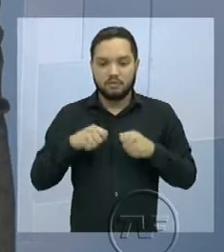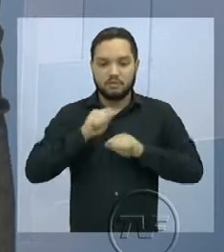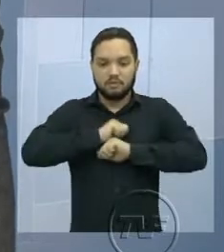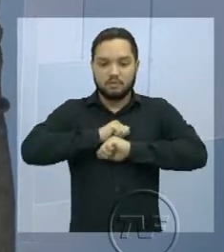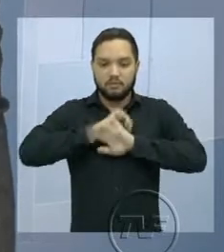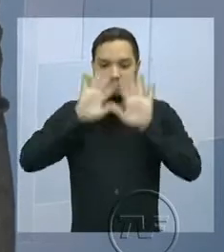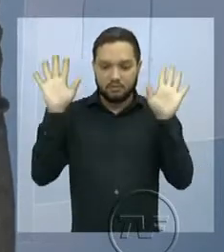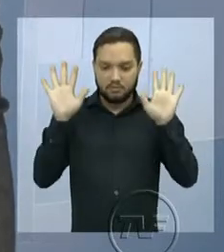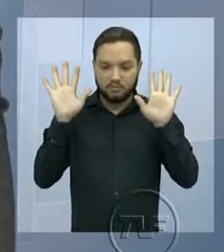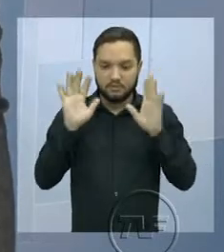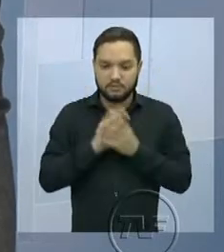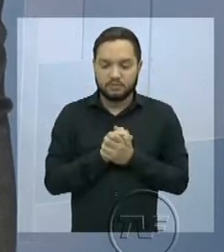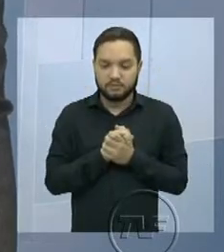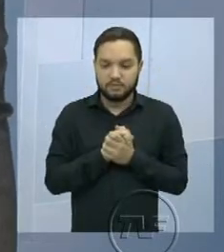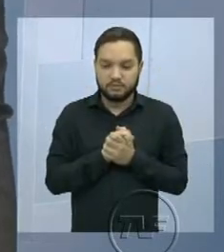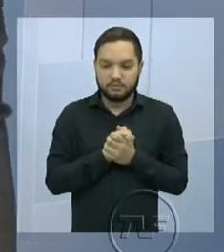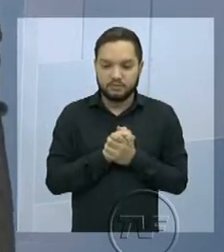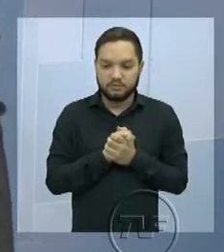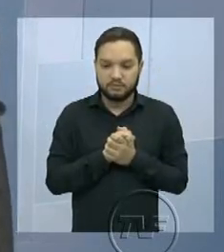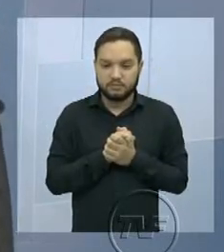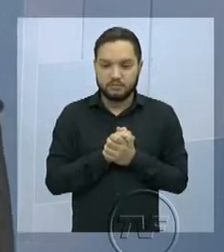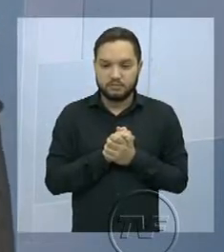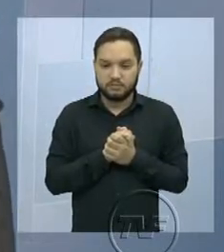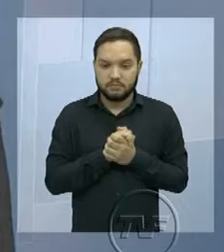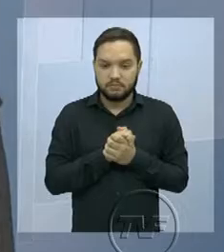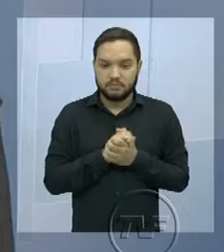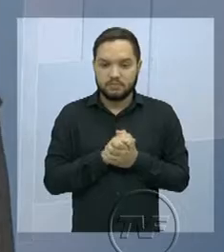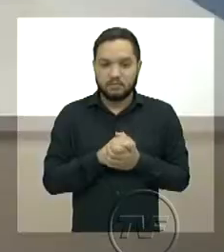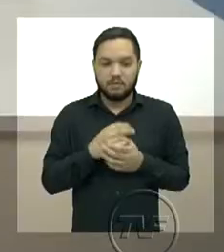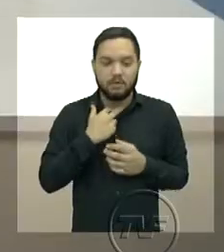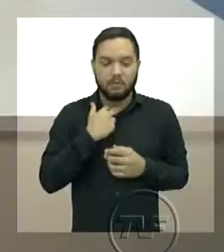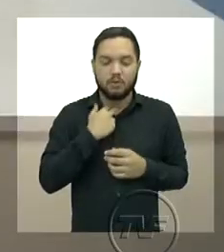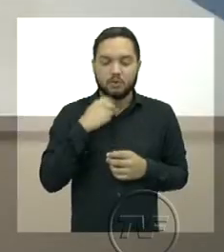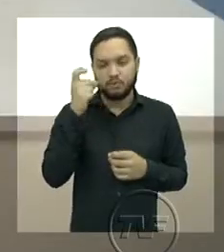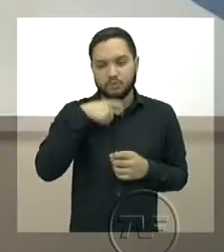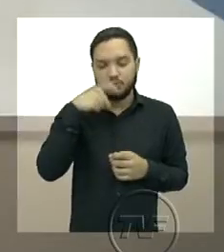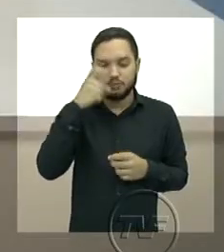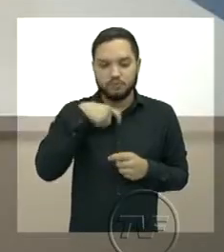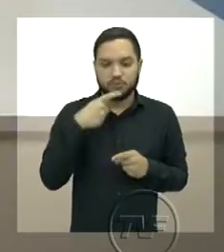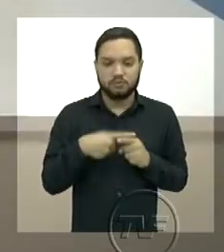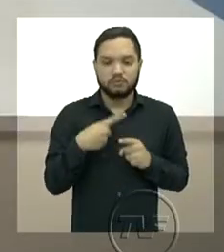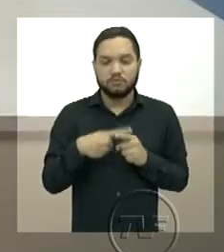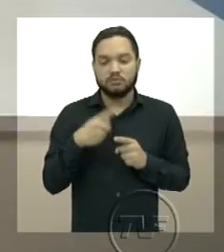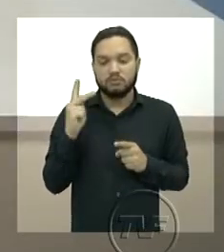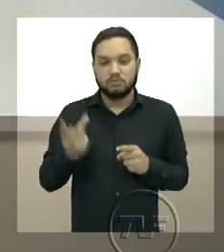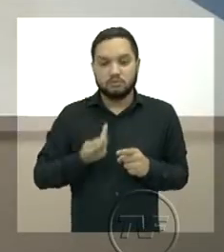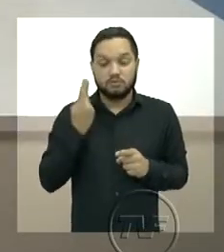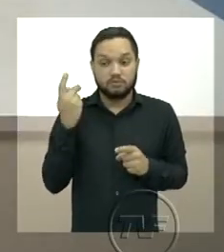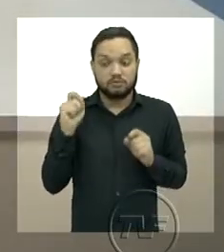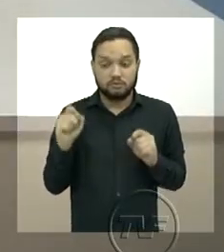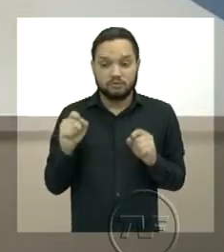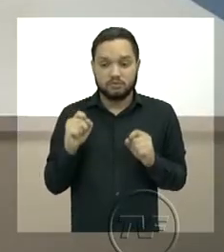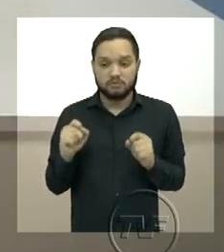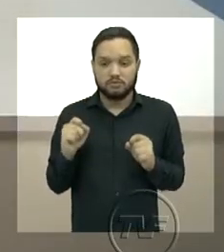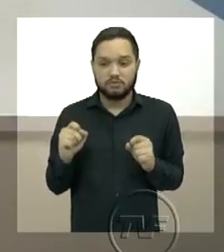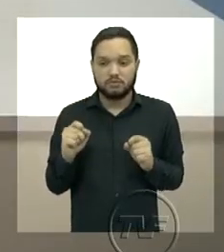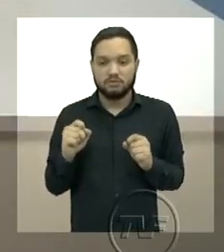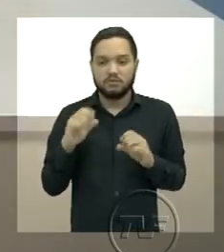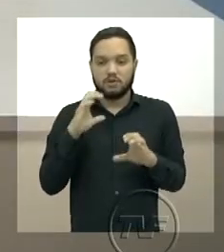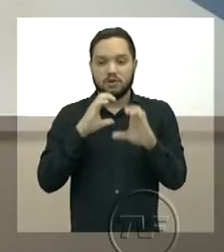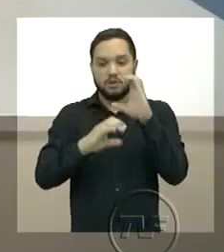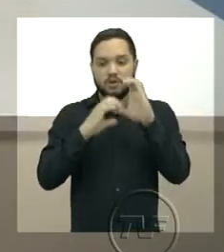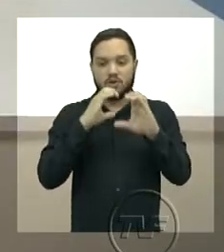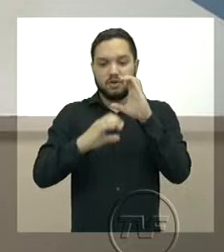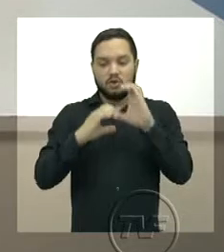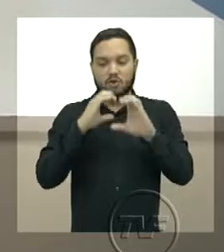bem esclarecido, porque a gente também não pode faltar com a verdade. O que talvez esteja acontecendo é a péssima comunicação do